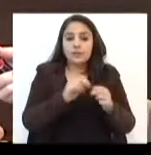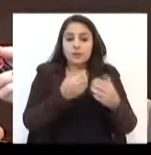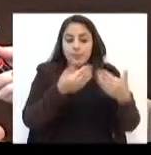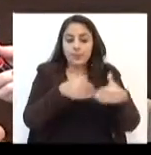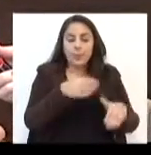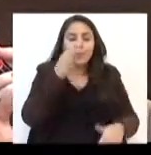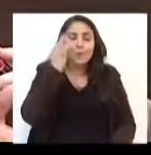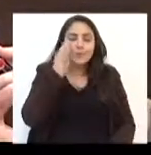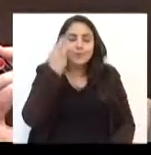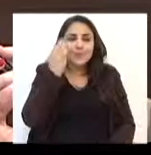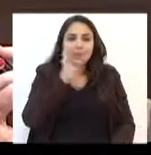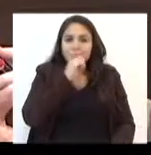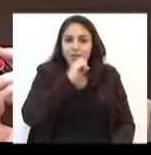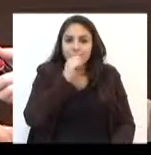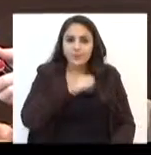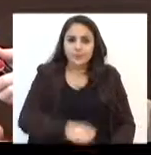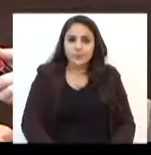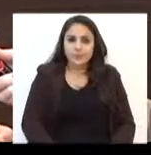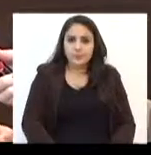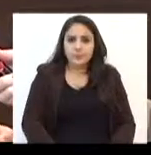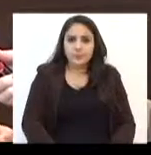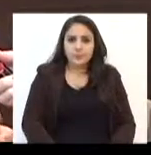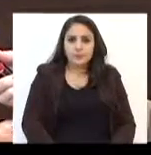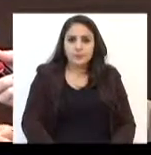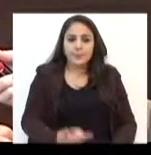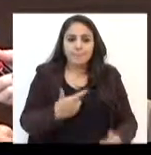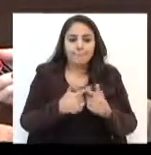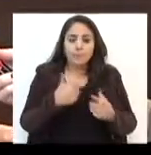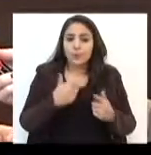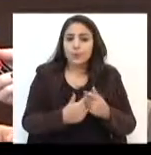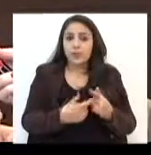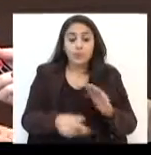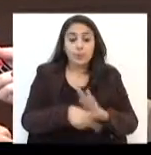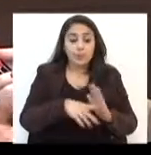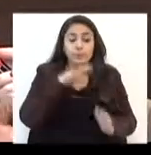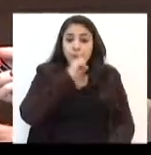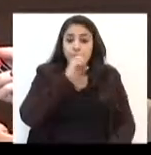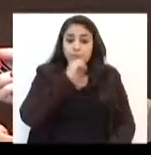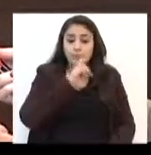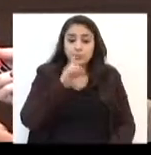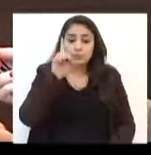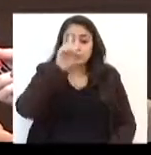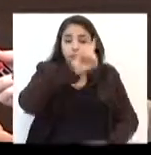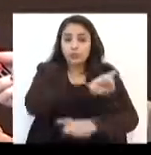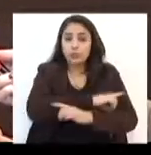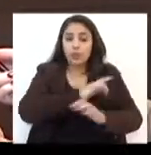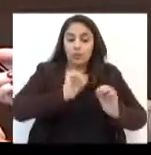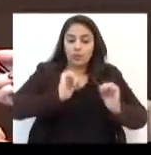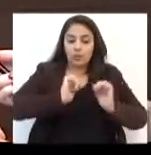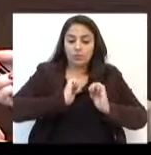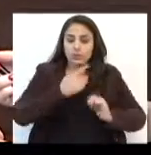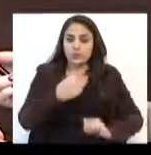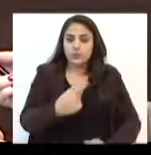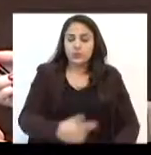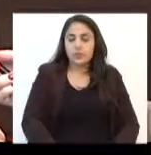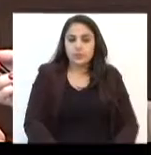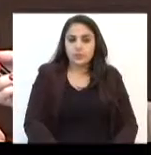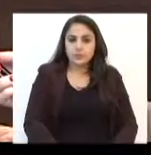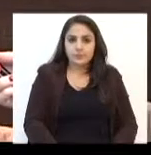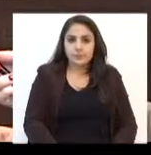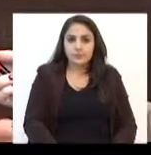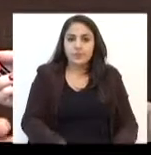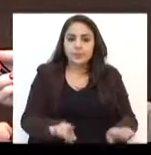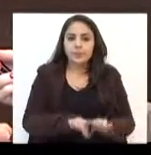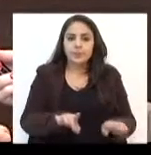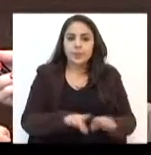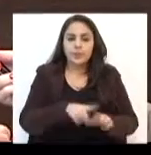de vestibular no sábado, porque eles guardam o sábado como dia de descanso deles. E